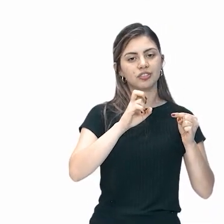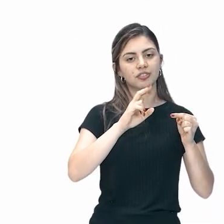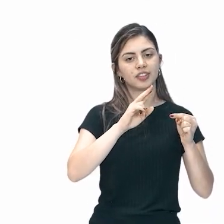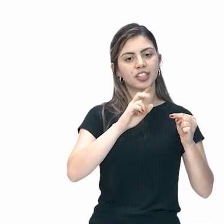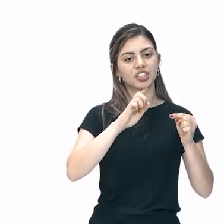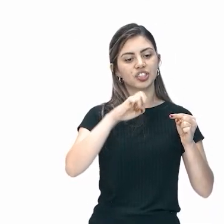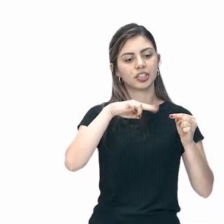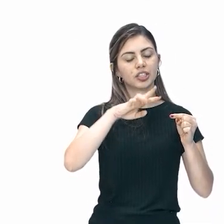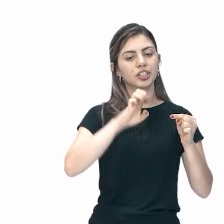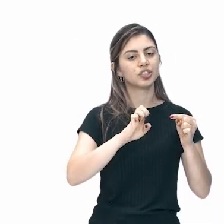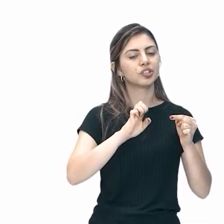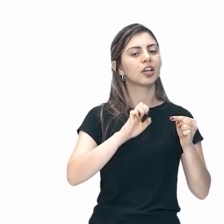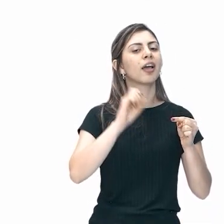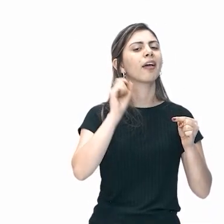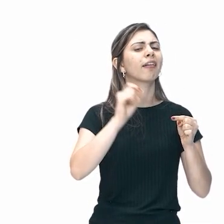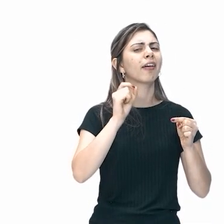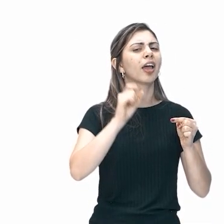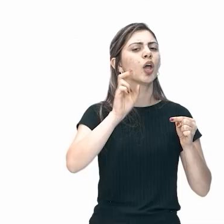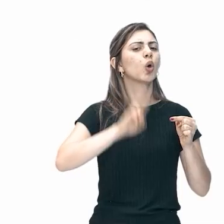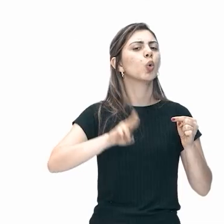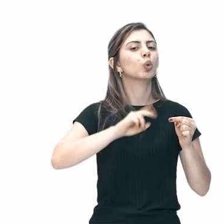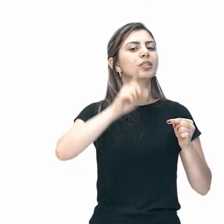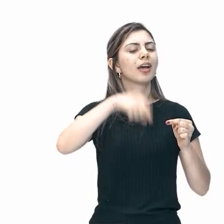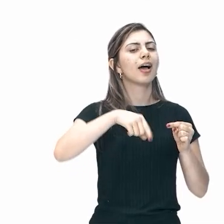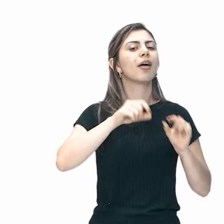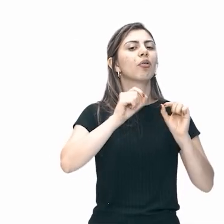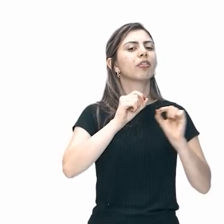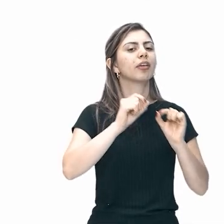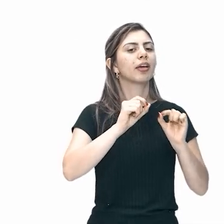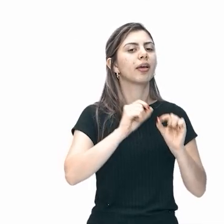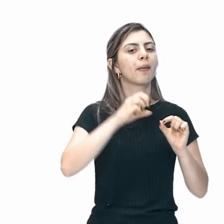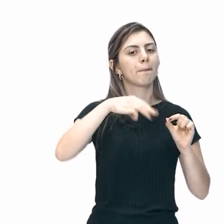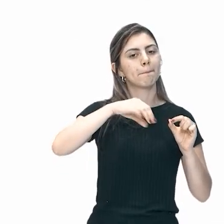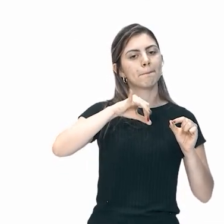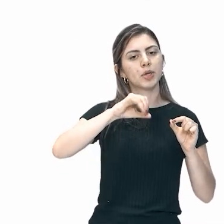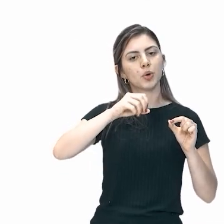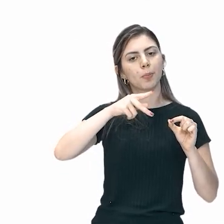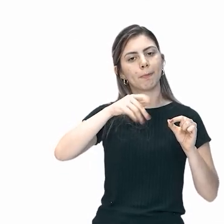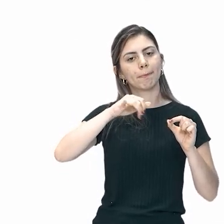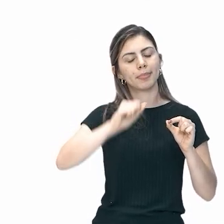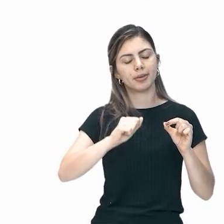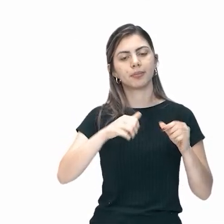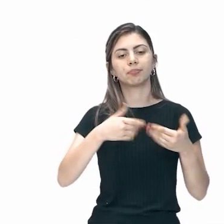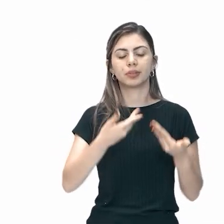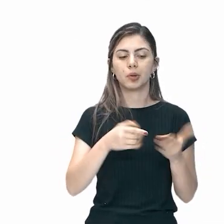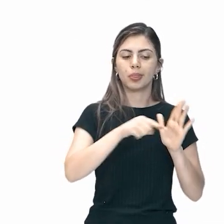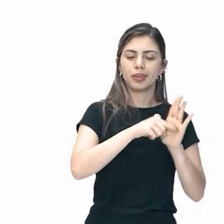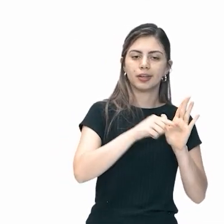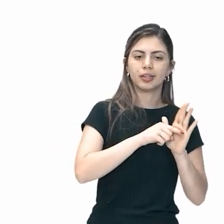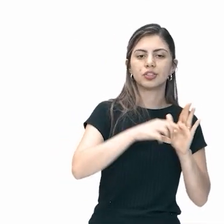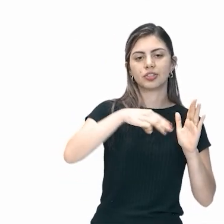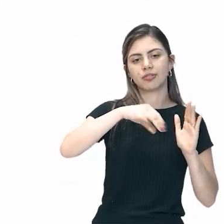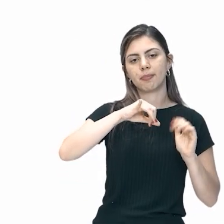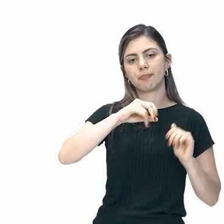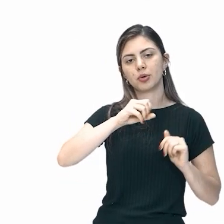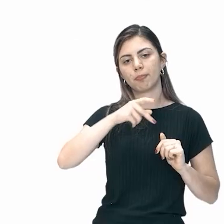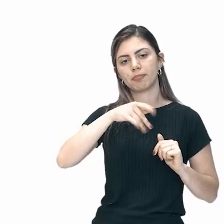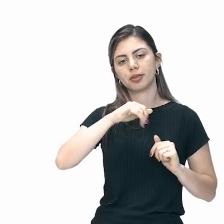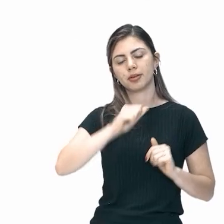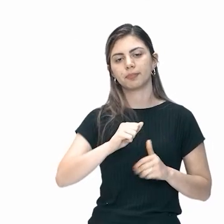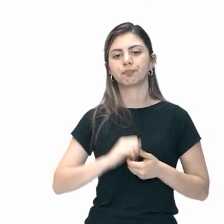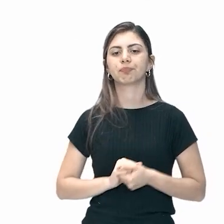Quem usa lente divergente é quem tem miopia. Então, quando é negativo, é porque a pessoa tem miopia.